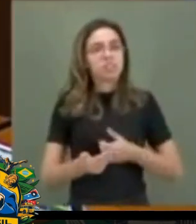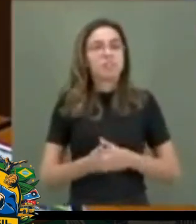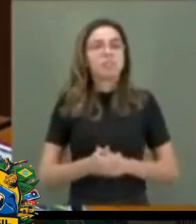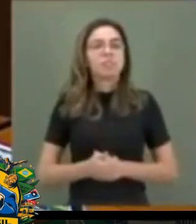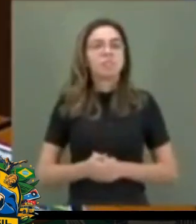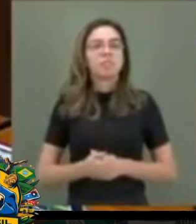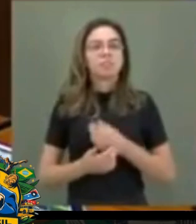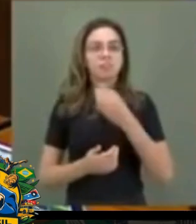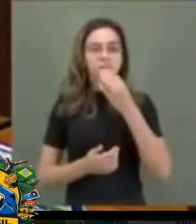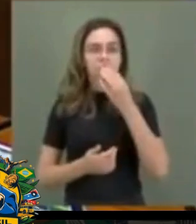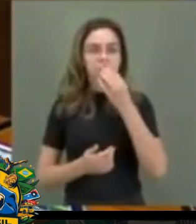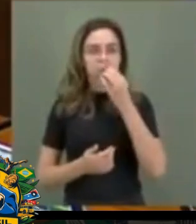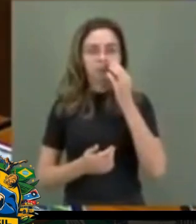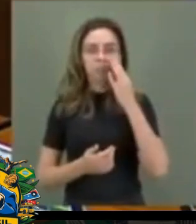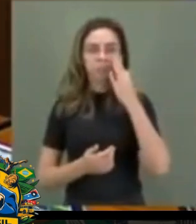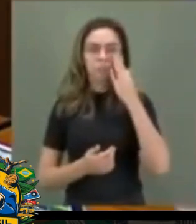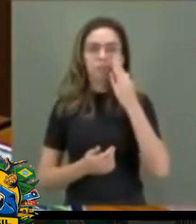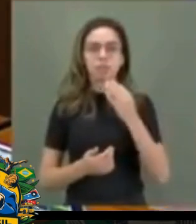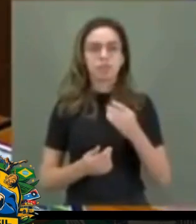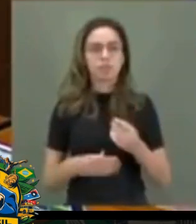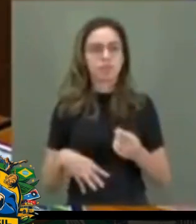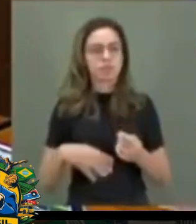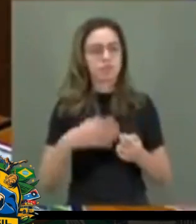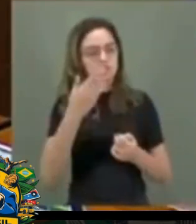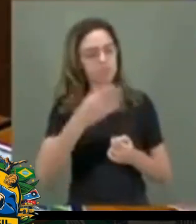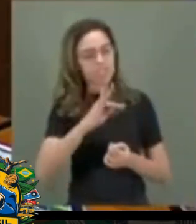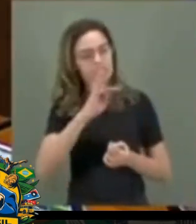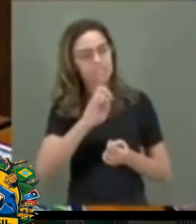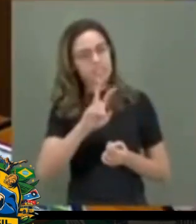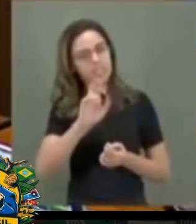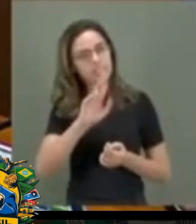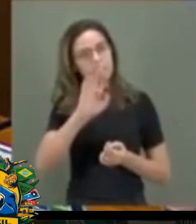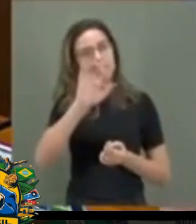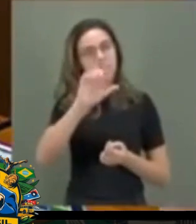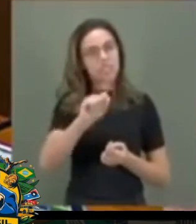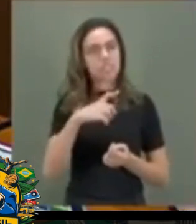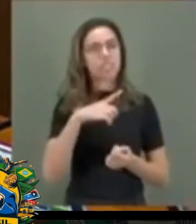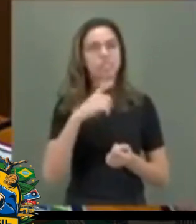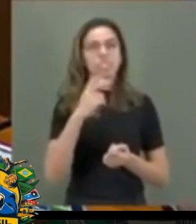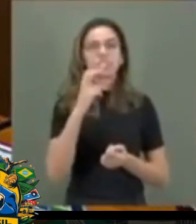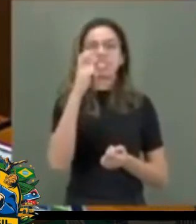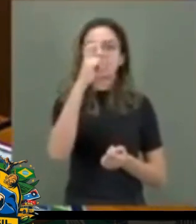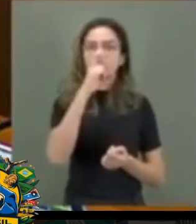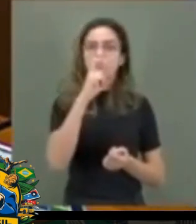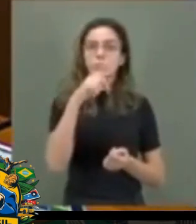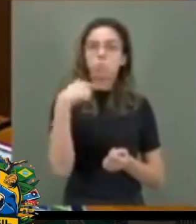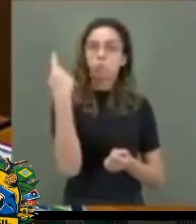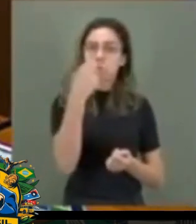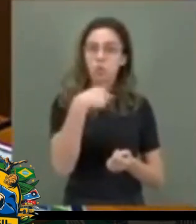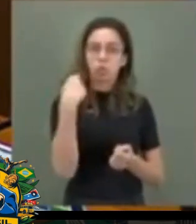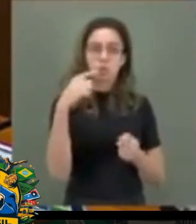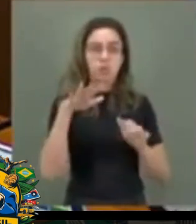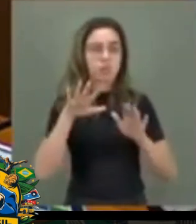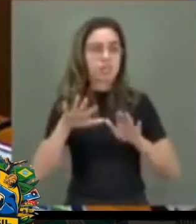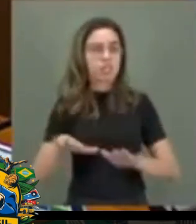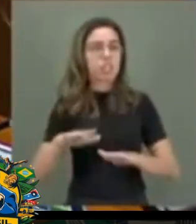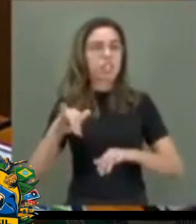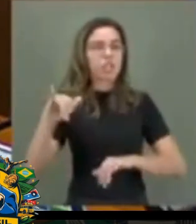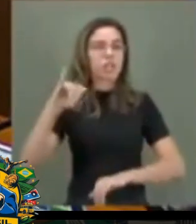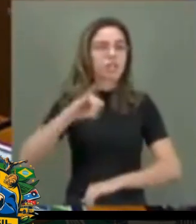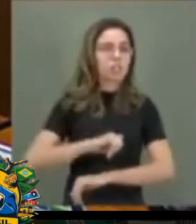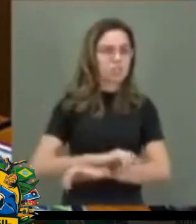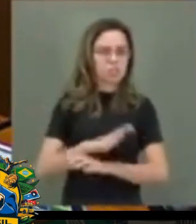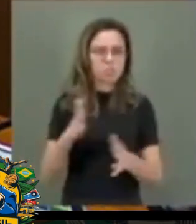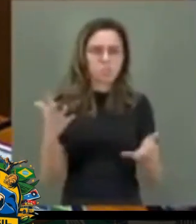A informação que esse senhor, o Sérgio Tavares, teria ficado 5 horas retido no aeroporto é aproximadamente esse período de